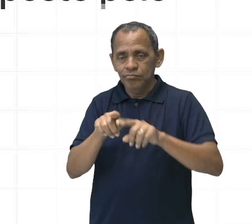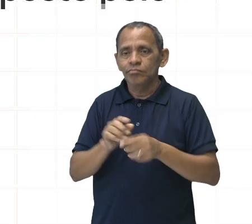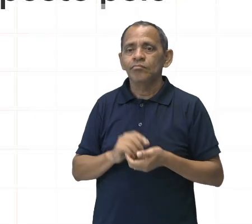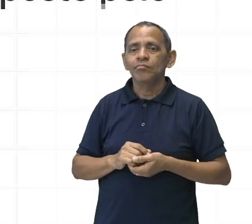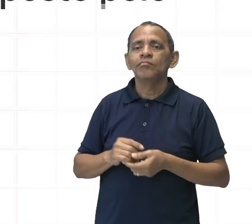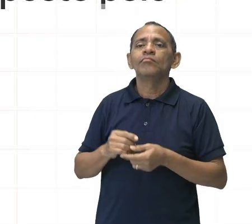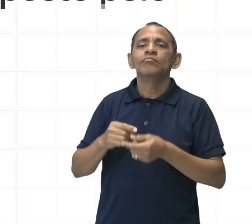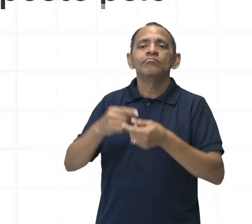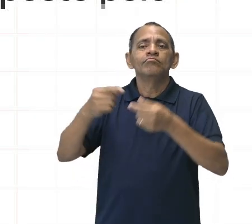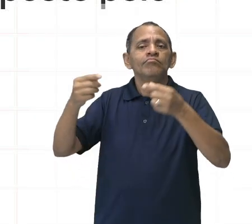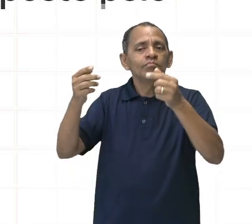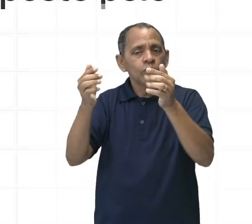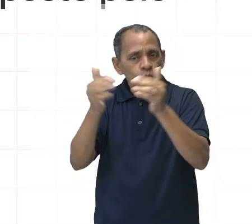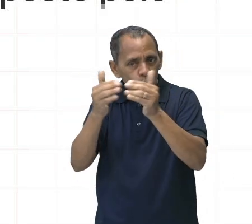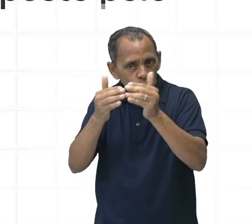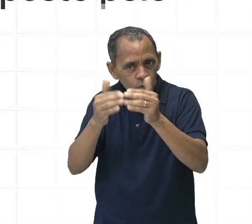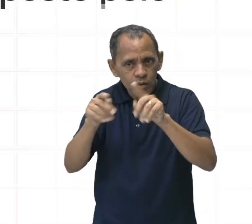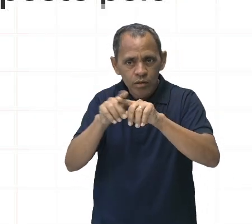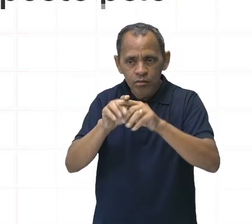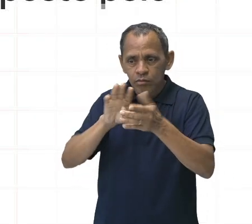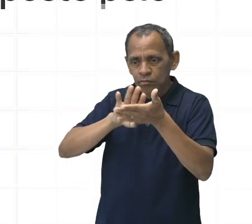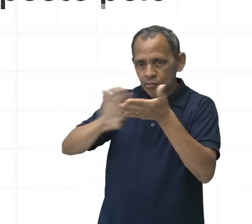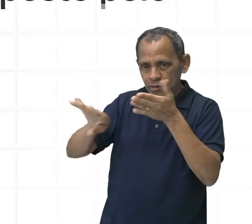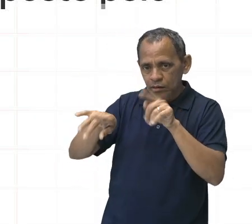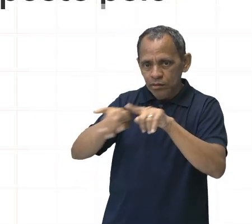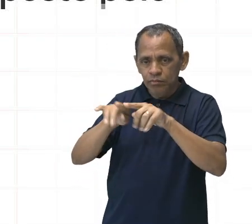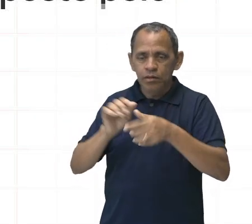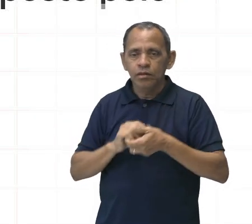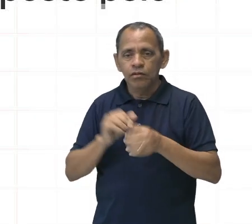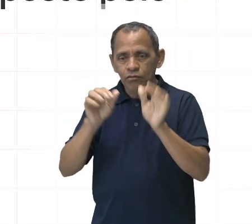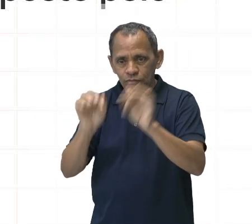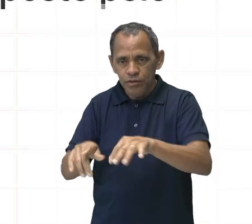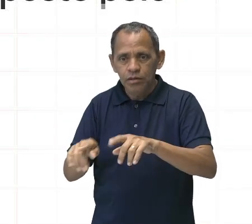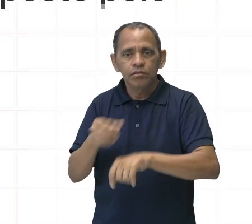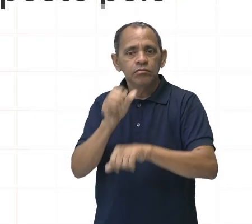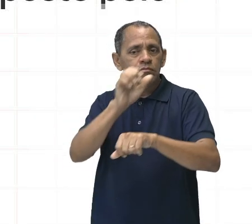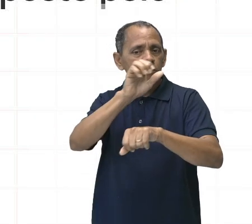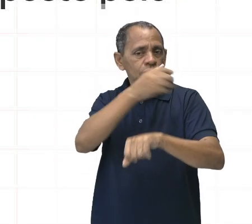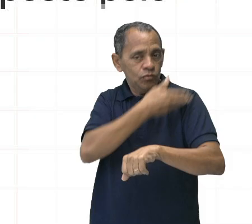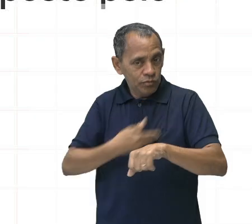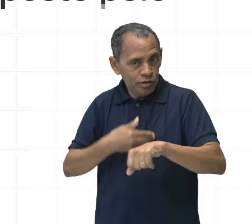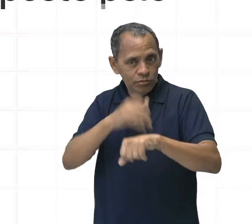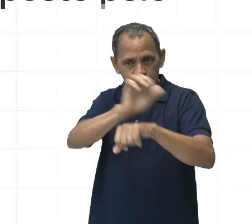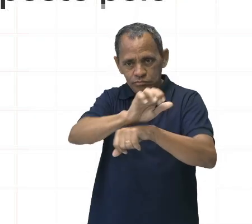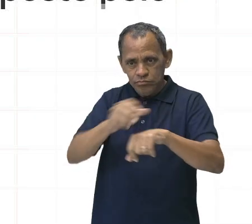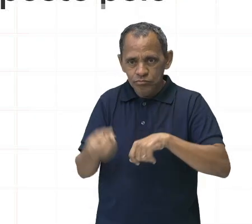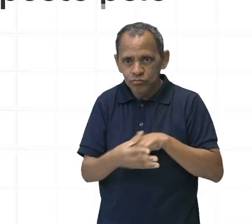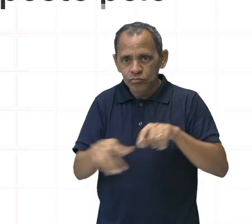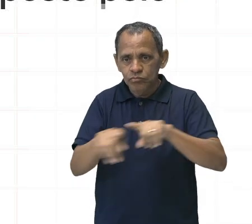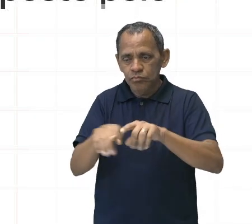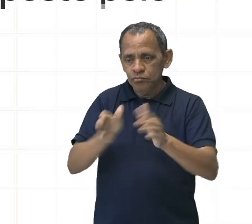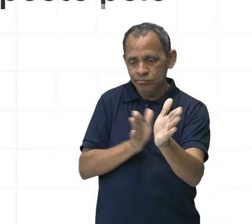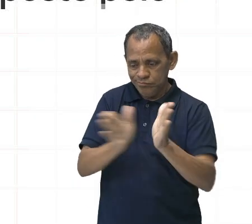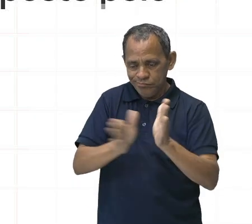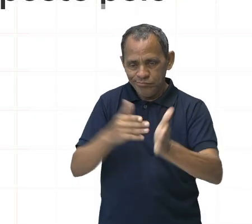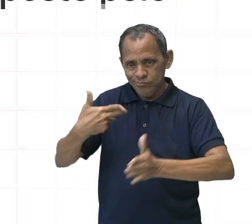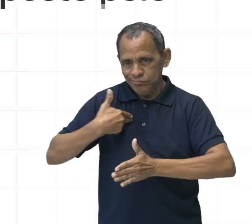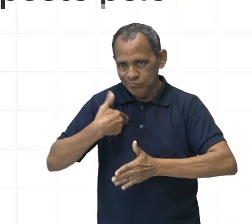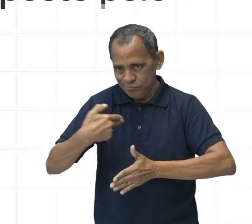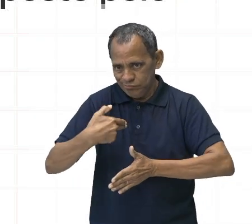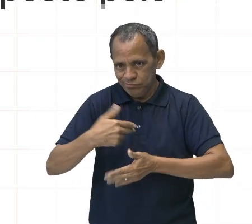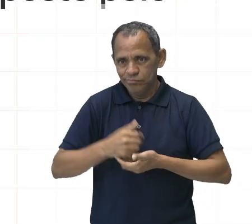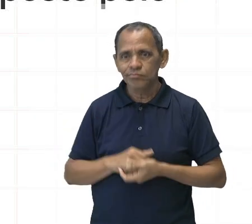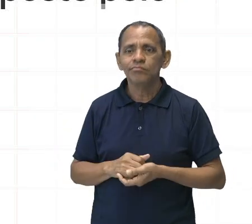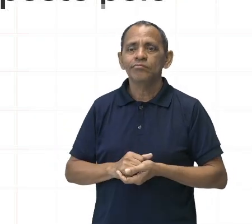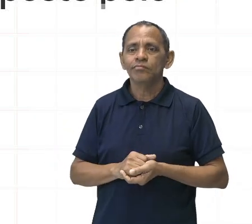deposição, chegando ao fim, então, o chamado governo do Estado Novo e também a Era Vargas, ou período